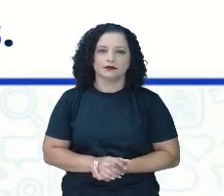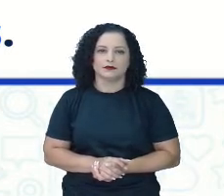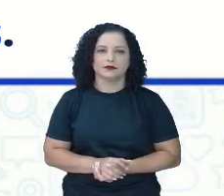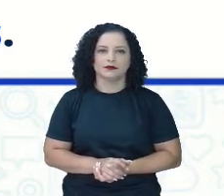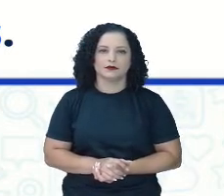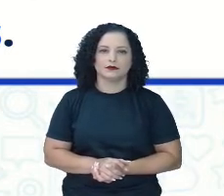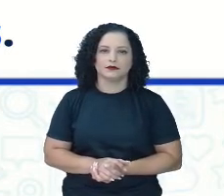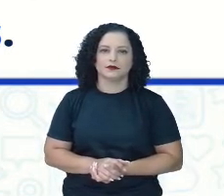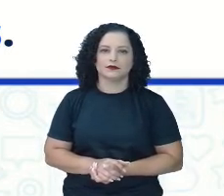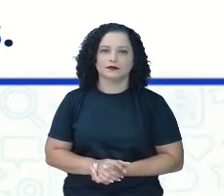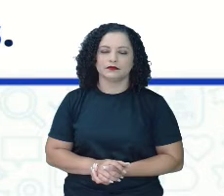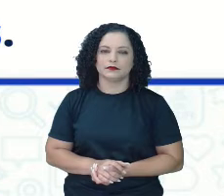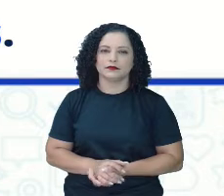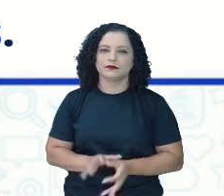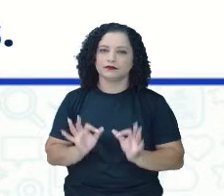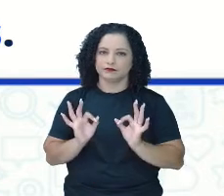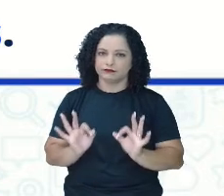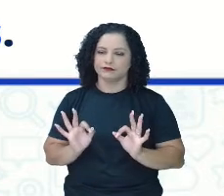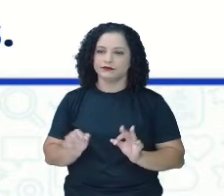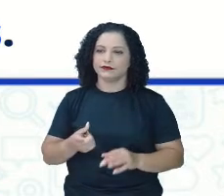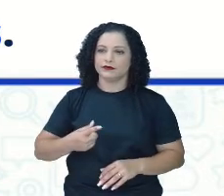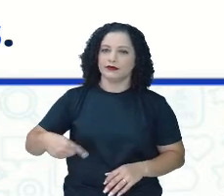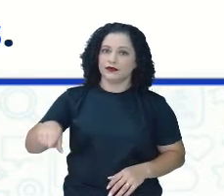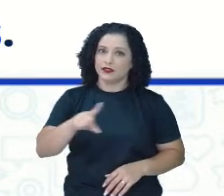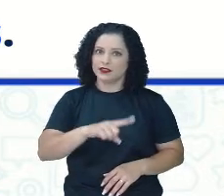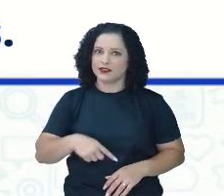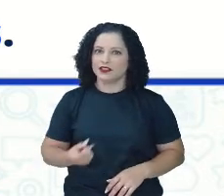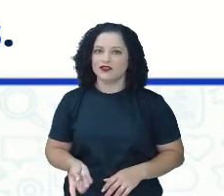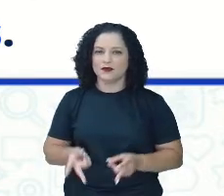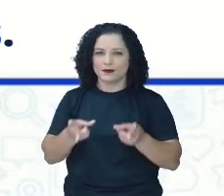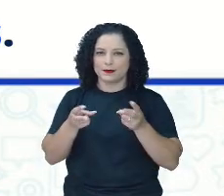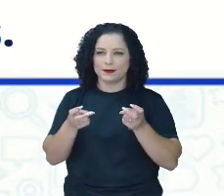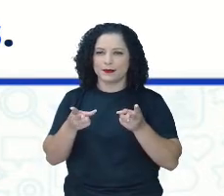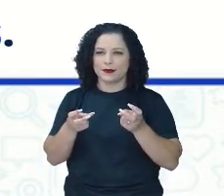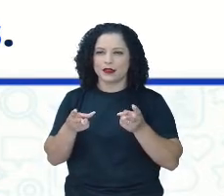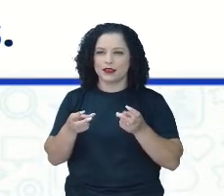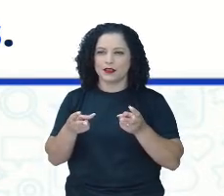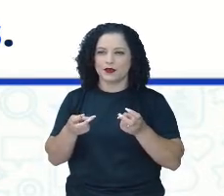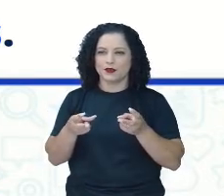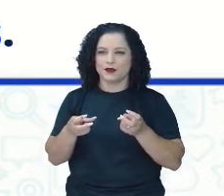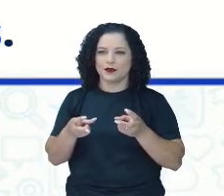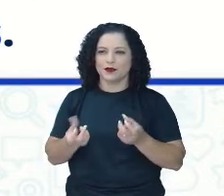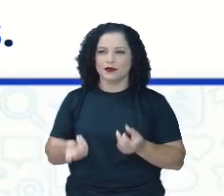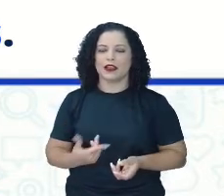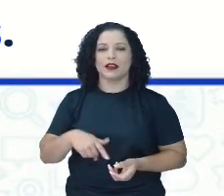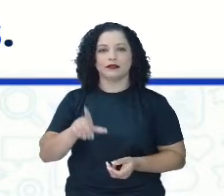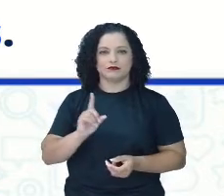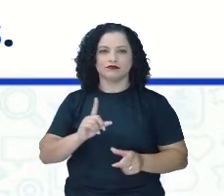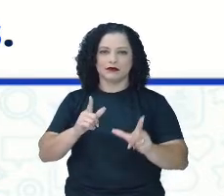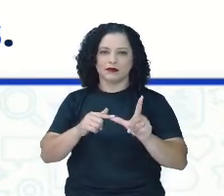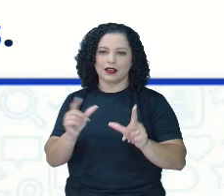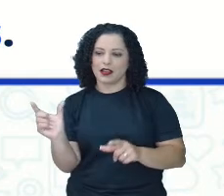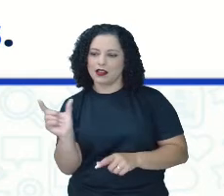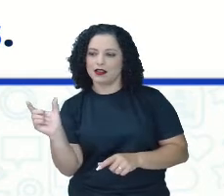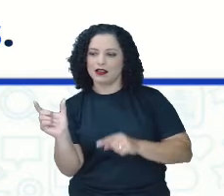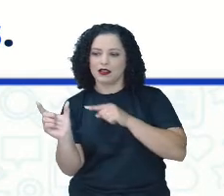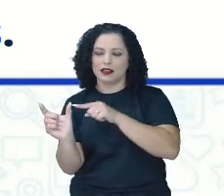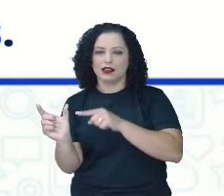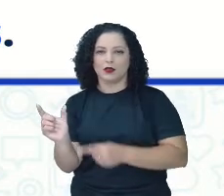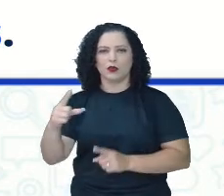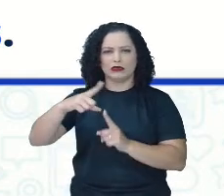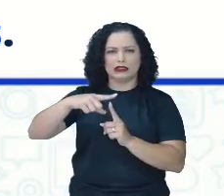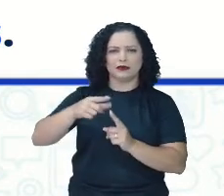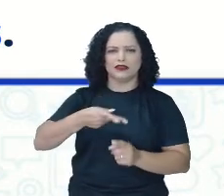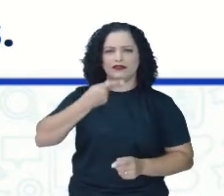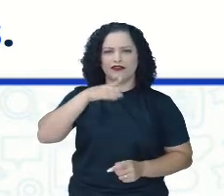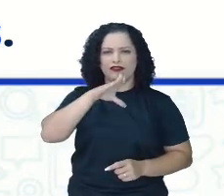guys. Muito bem, aqui vocês perceberam que eu falei o D com som de R e o professor foi bem ao pé da letra, porque é questão de sotaque mesmo e